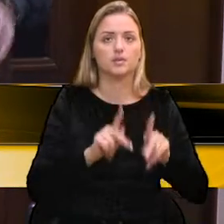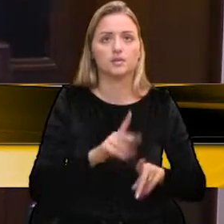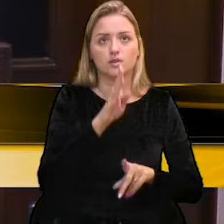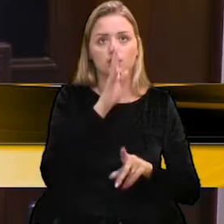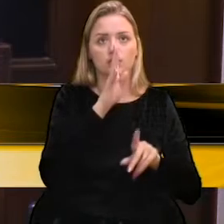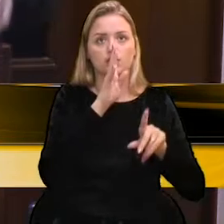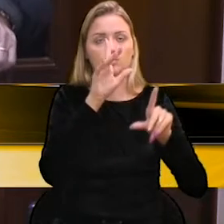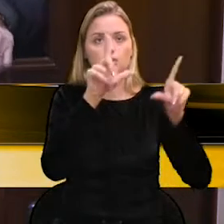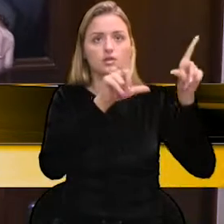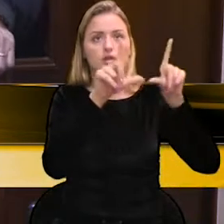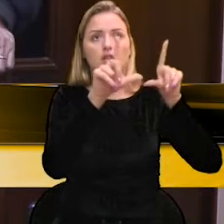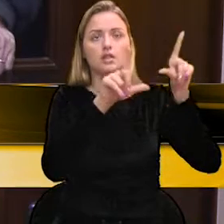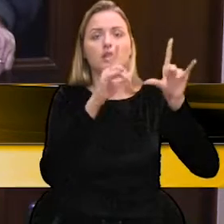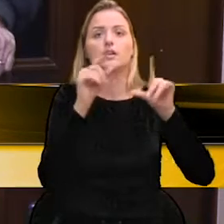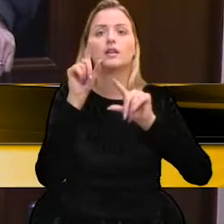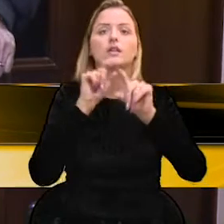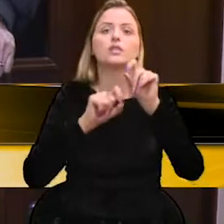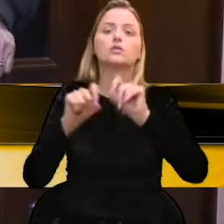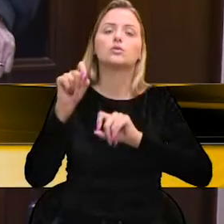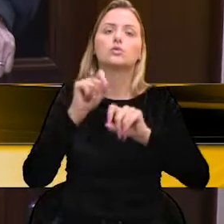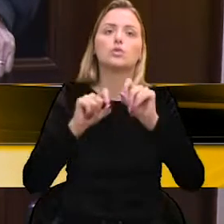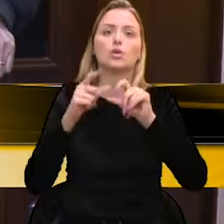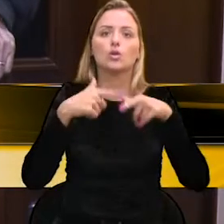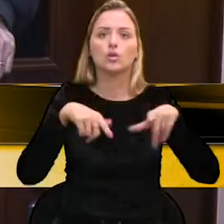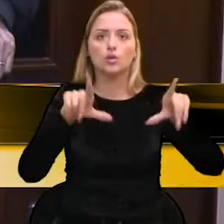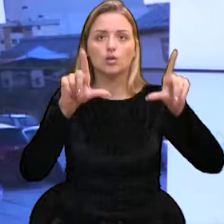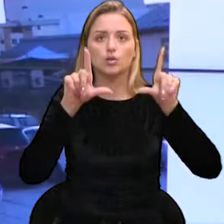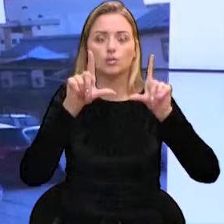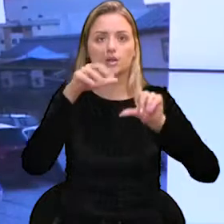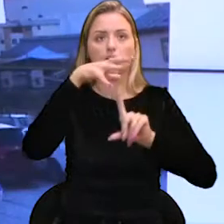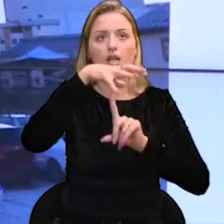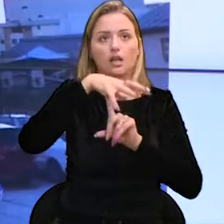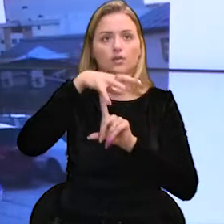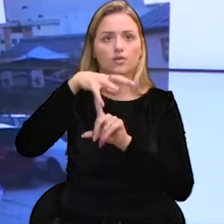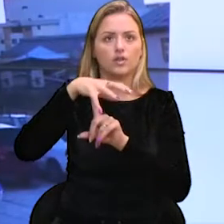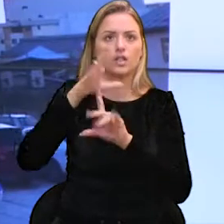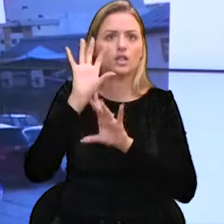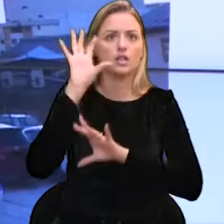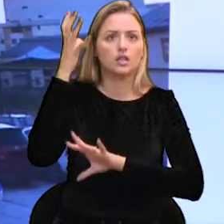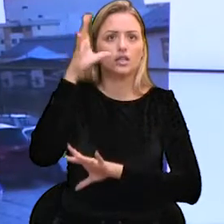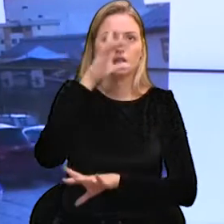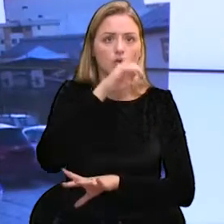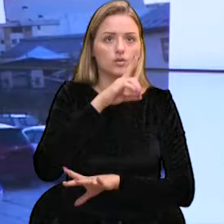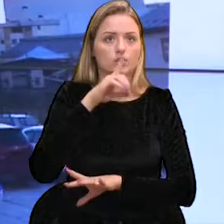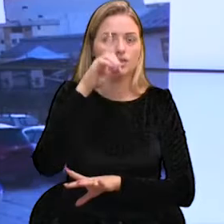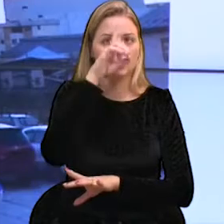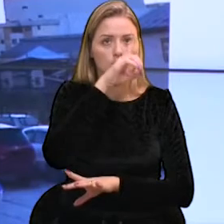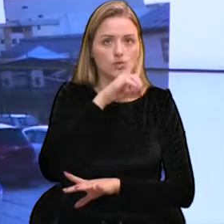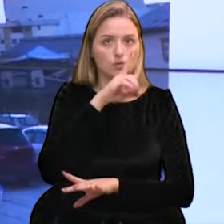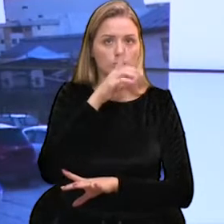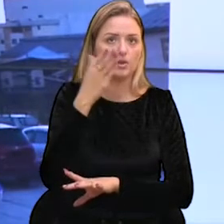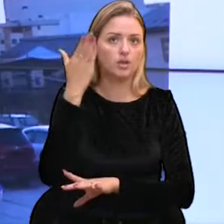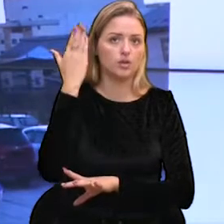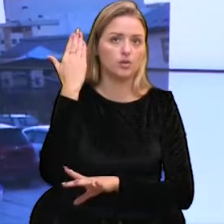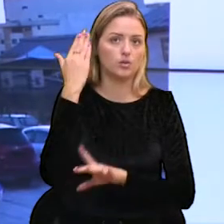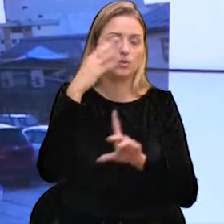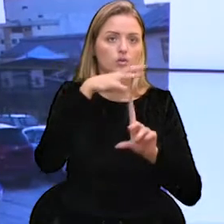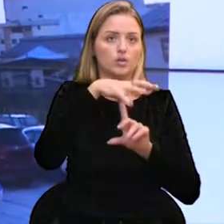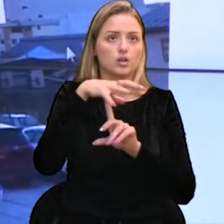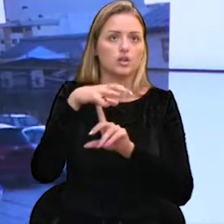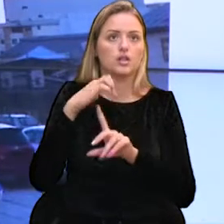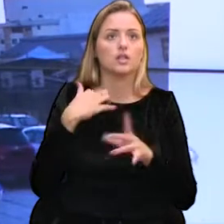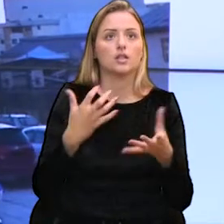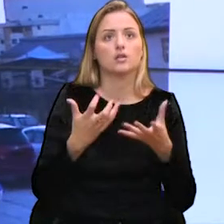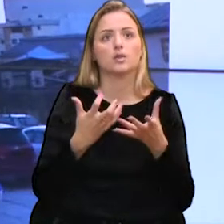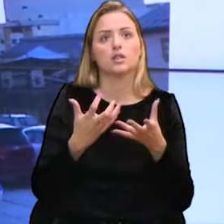Câmara é sobre a feira que ocorreu domingo na Praça das Feiras. Inicialmente, eu gostaria